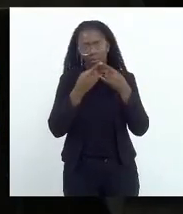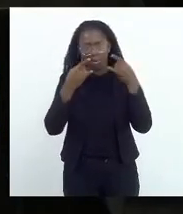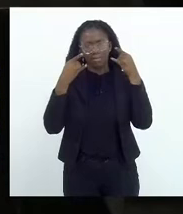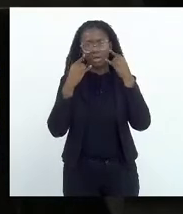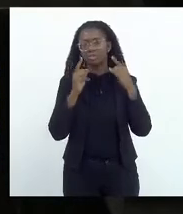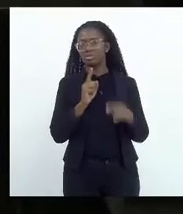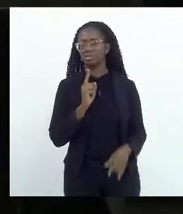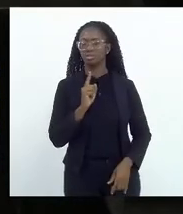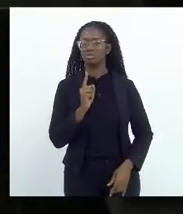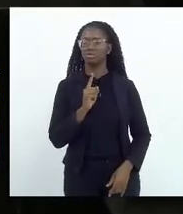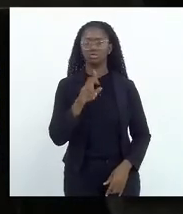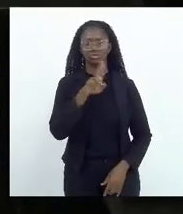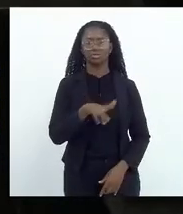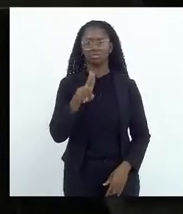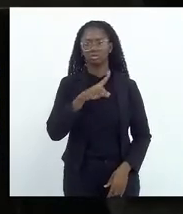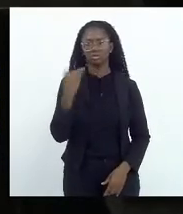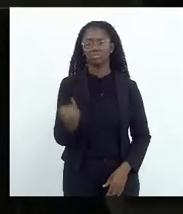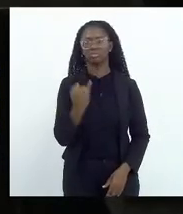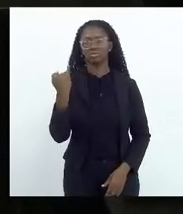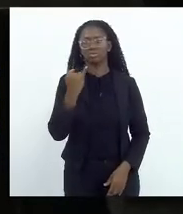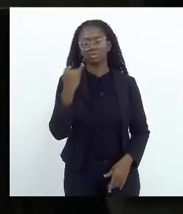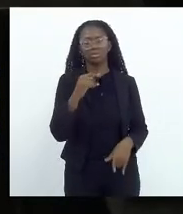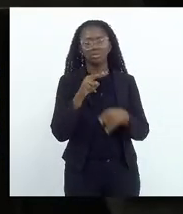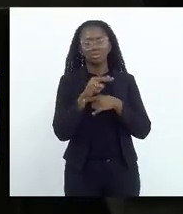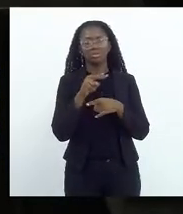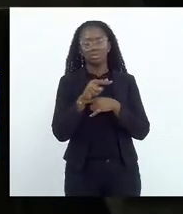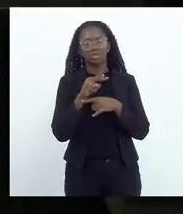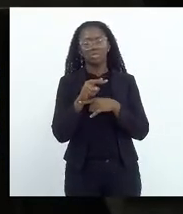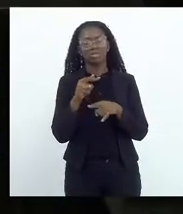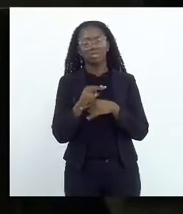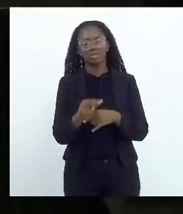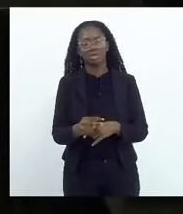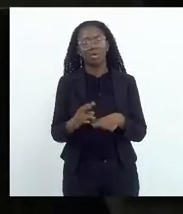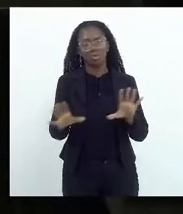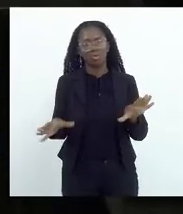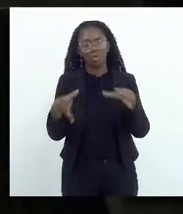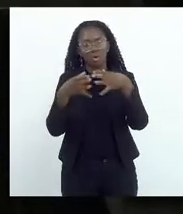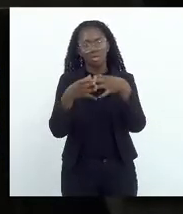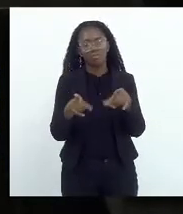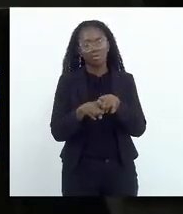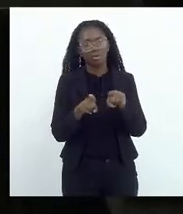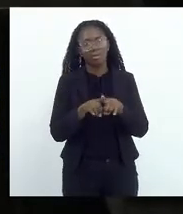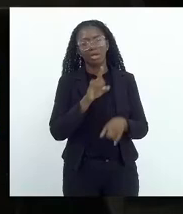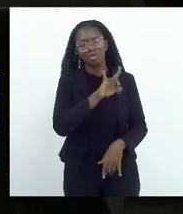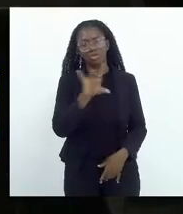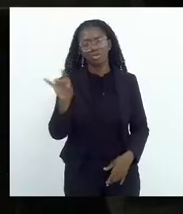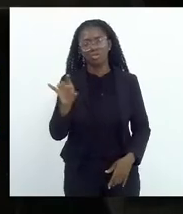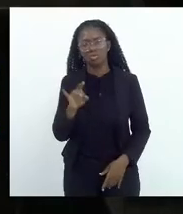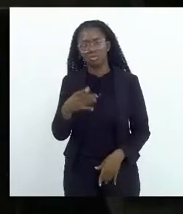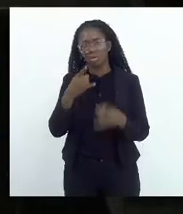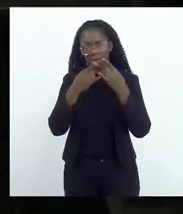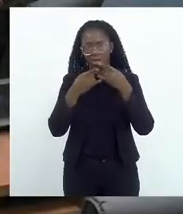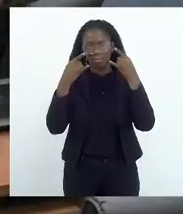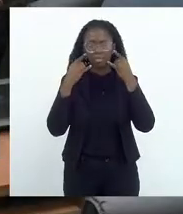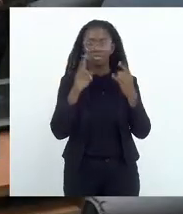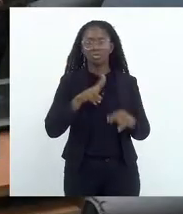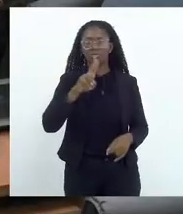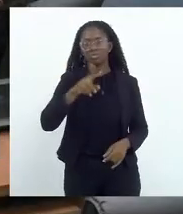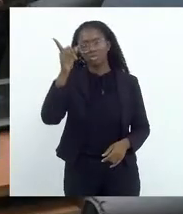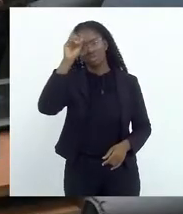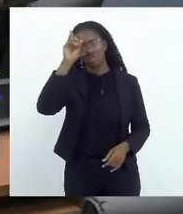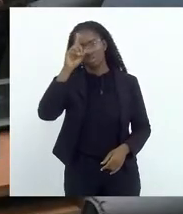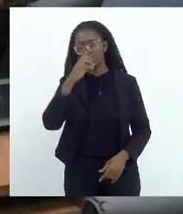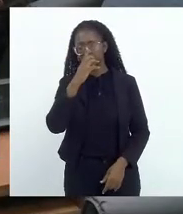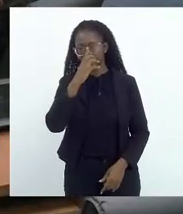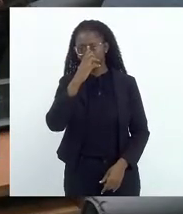desse instrumento absolutamente fundamental de proteção individual e coletiva, que são as máscaras que usamos no dia a dia.